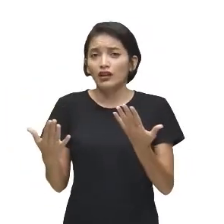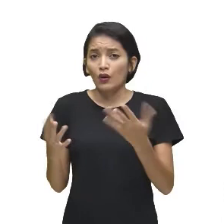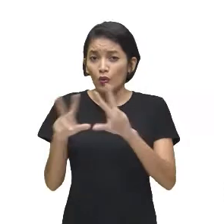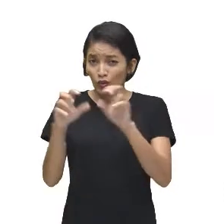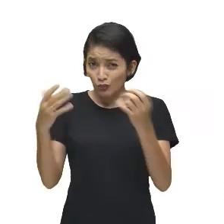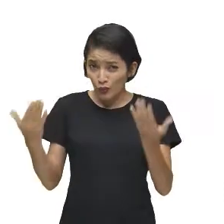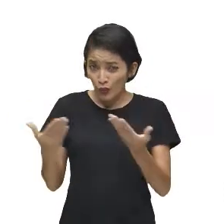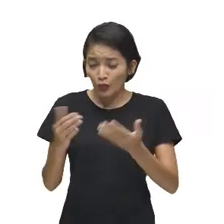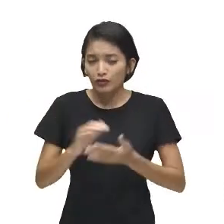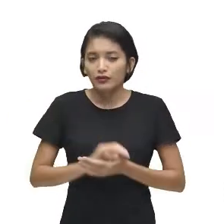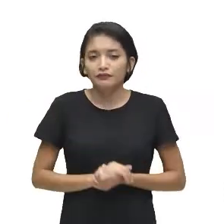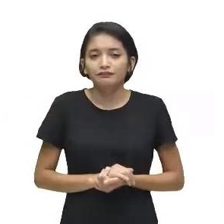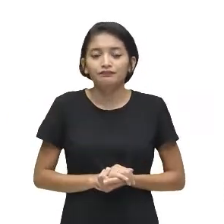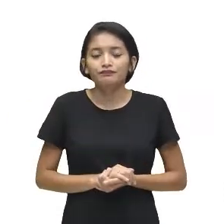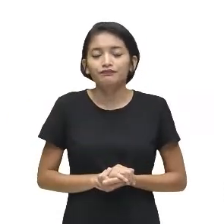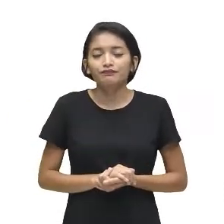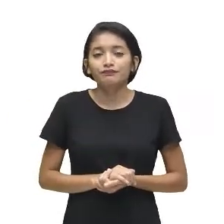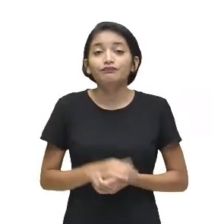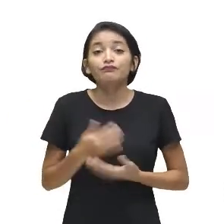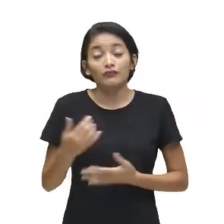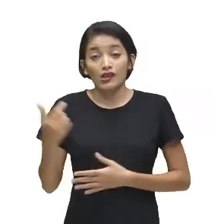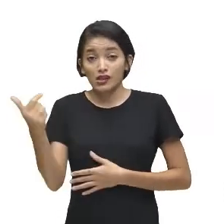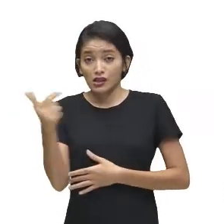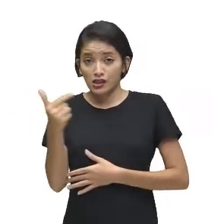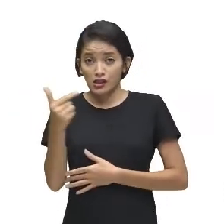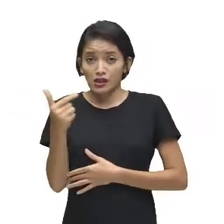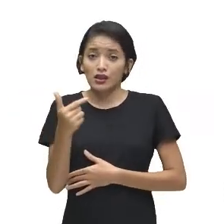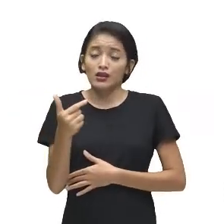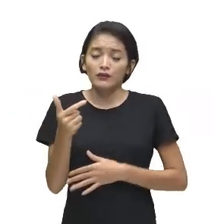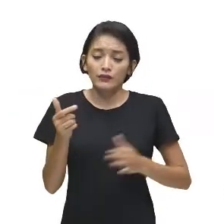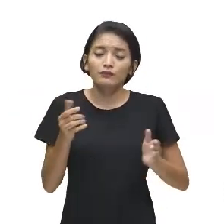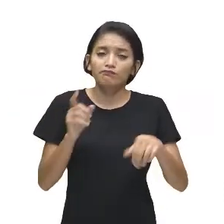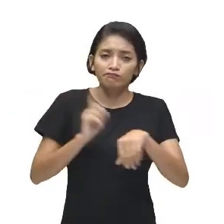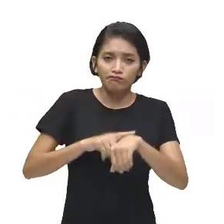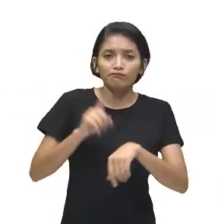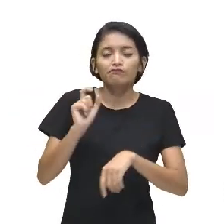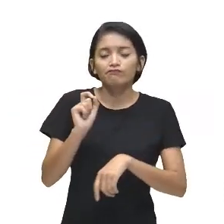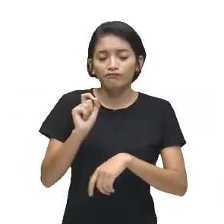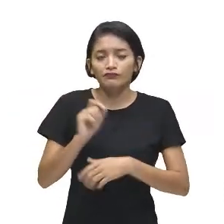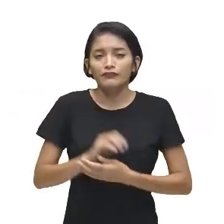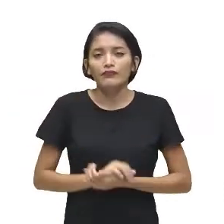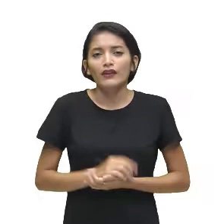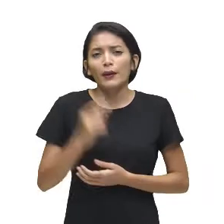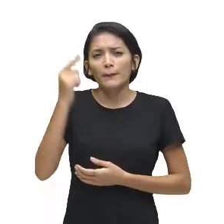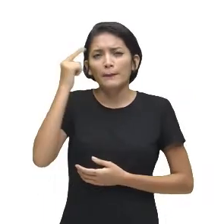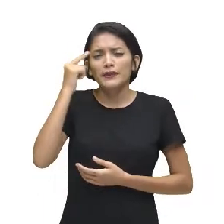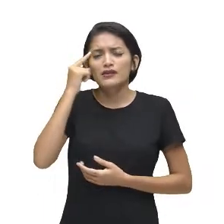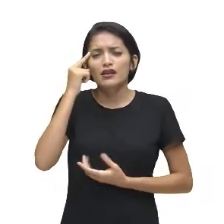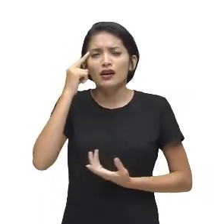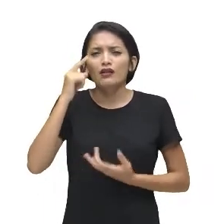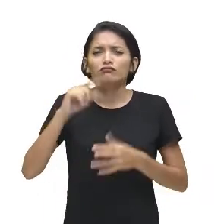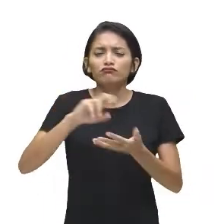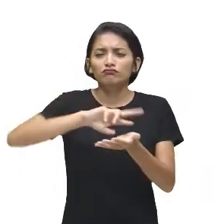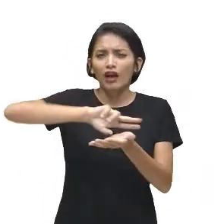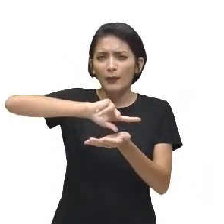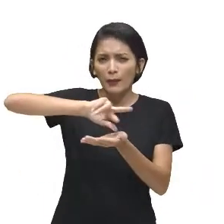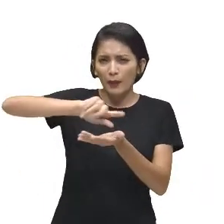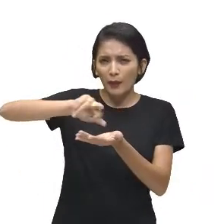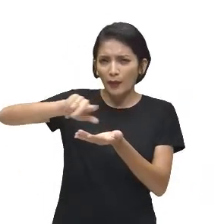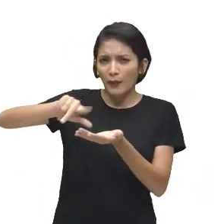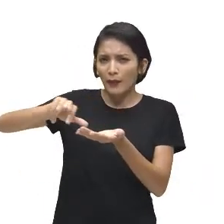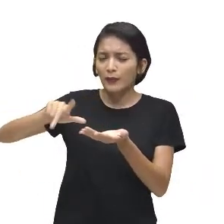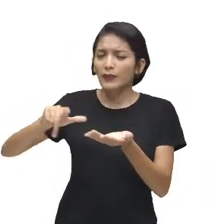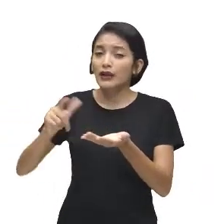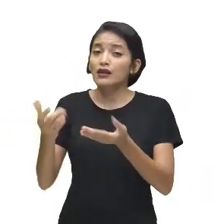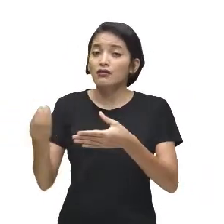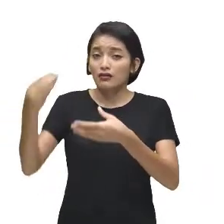de hoje? E no segundo momento, nós vamos pensar alguns elementos